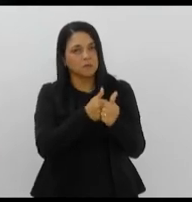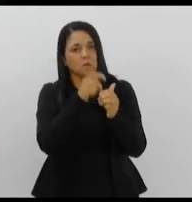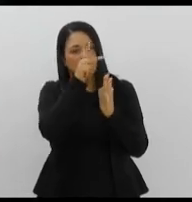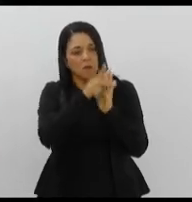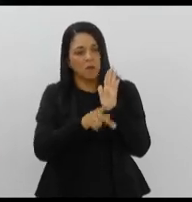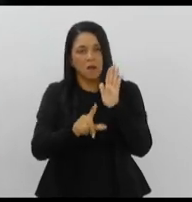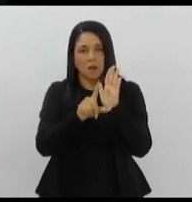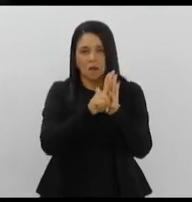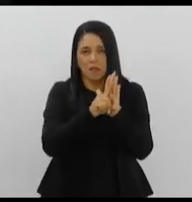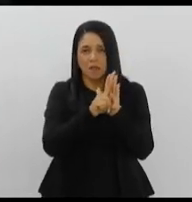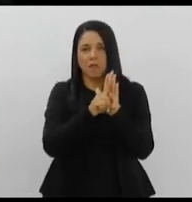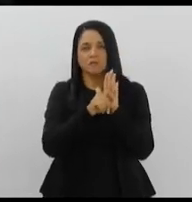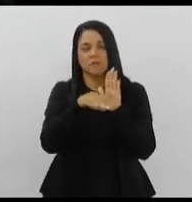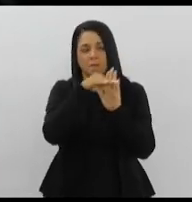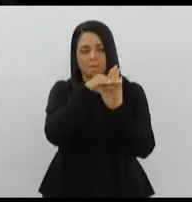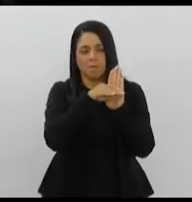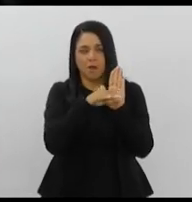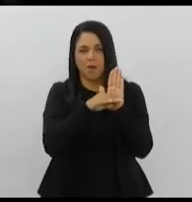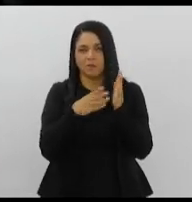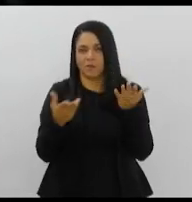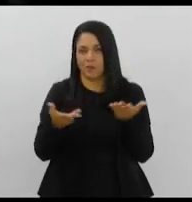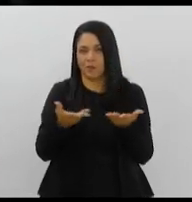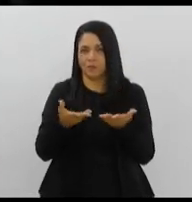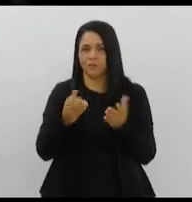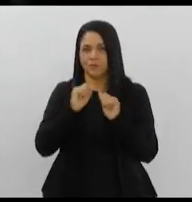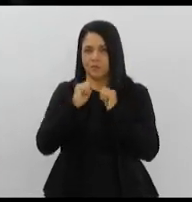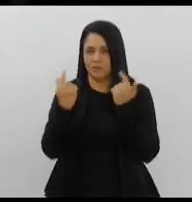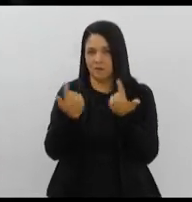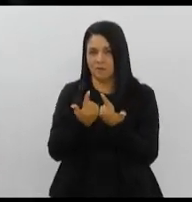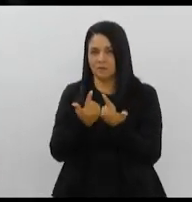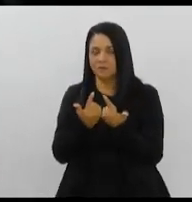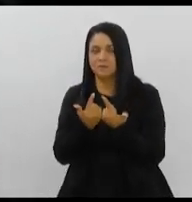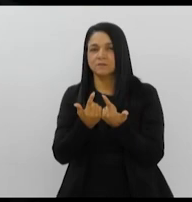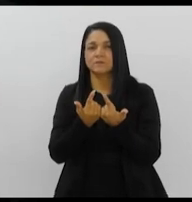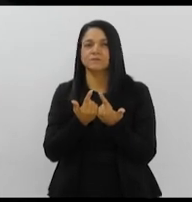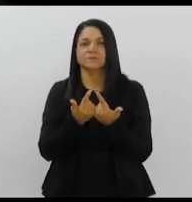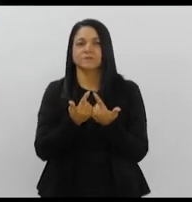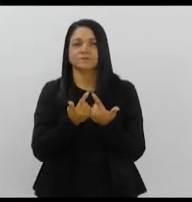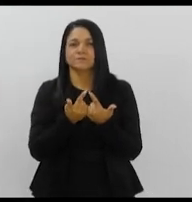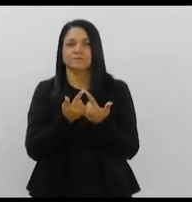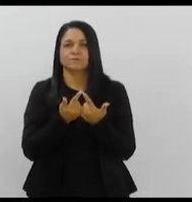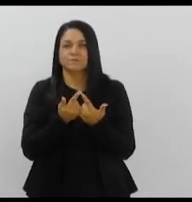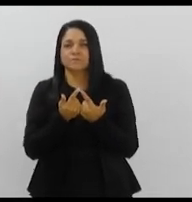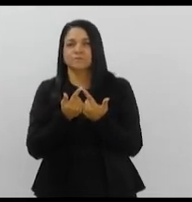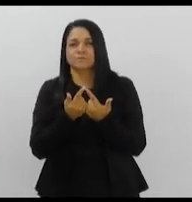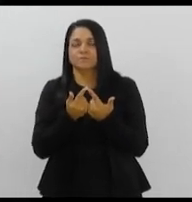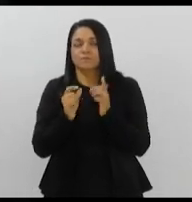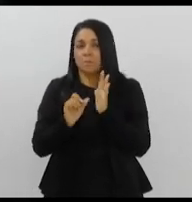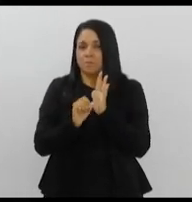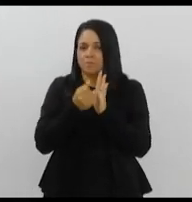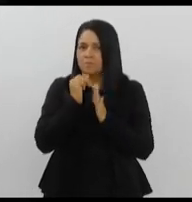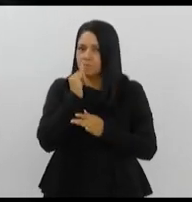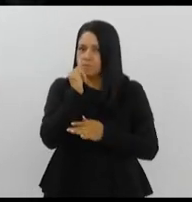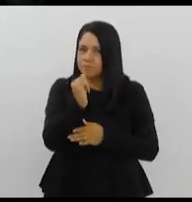pauta da Assembleia Legislativa do Estado do Rio de Janeiro. Dizer em primeiro